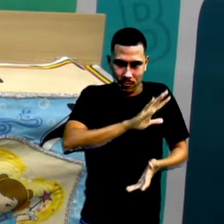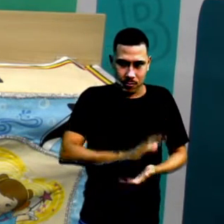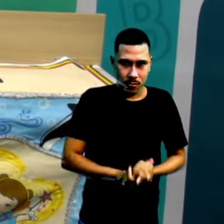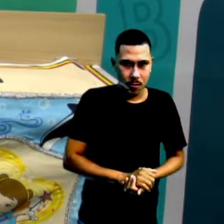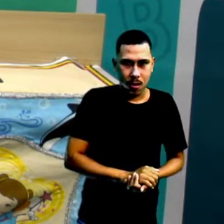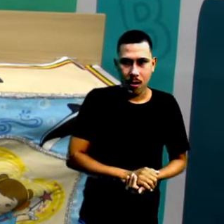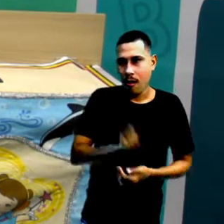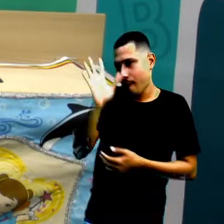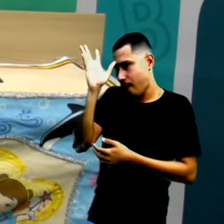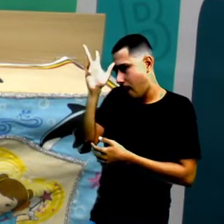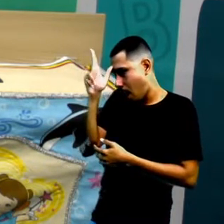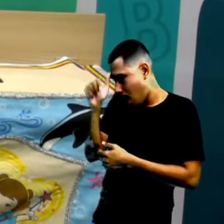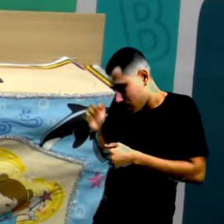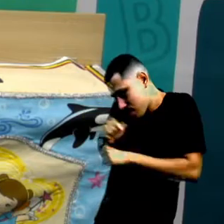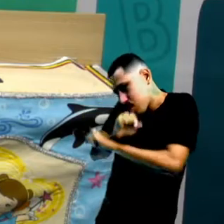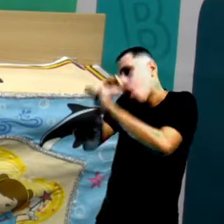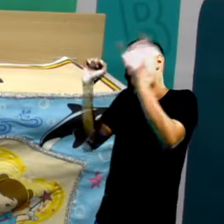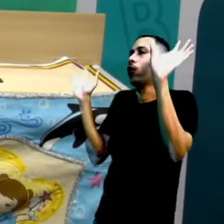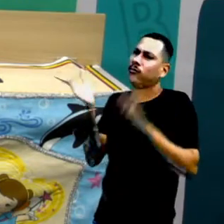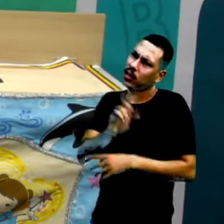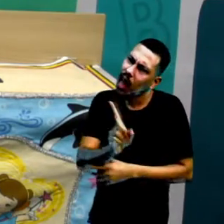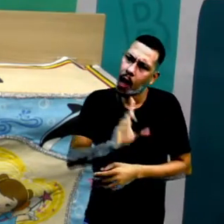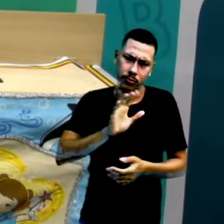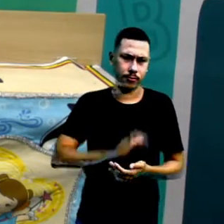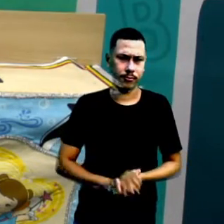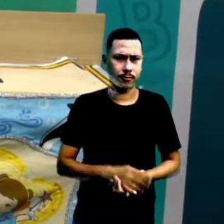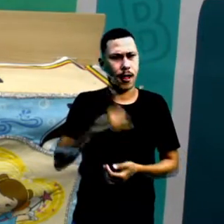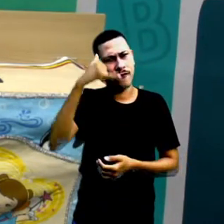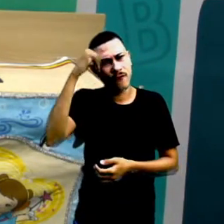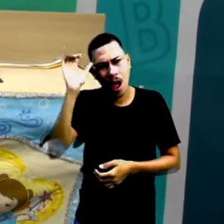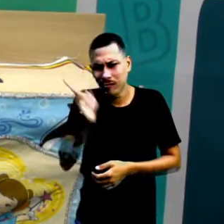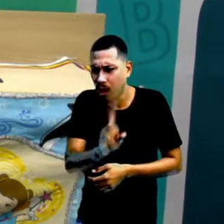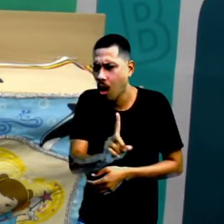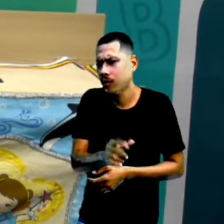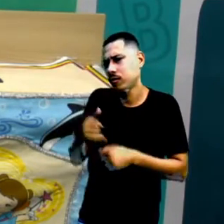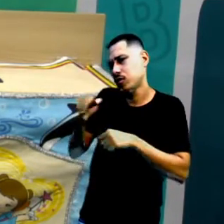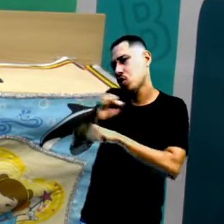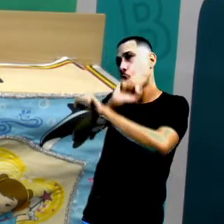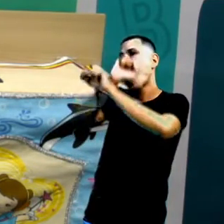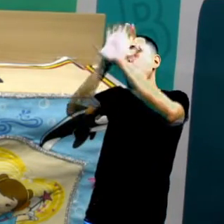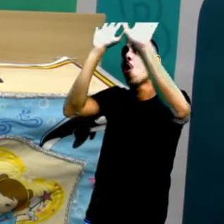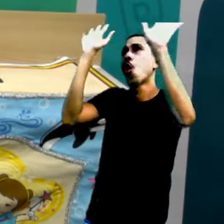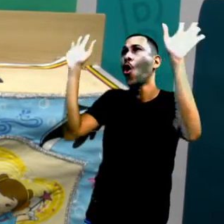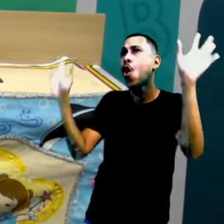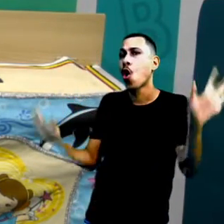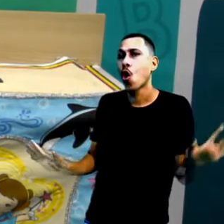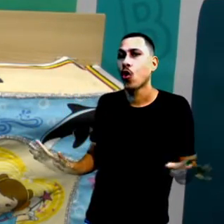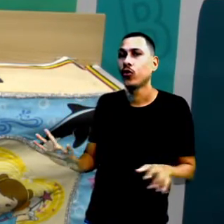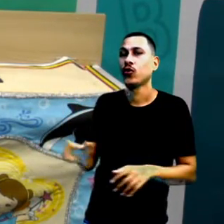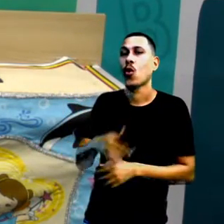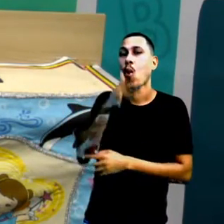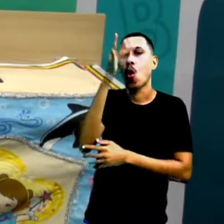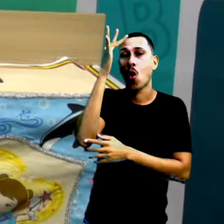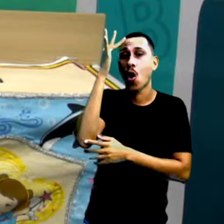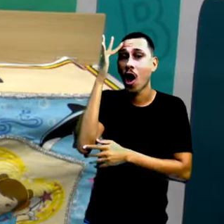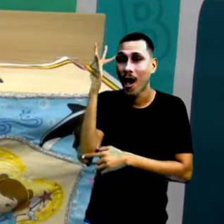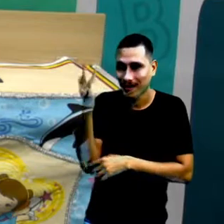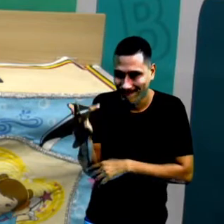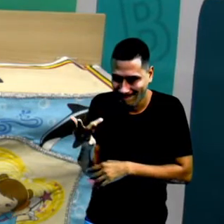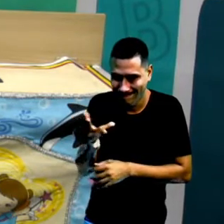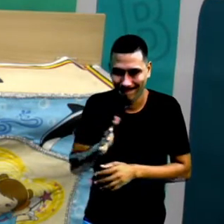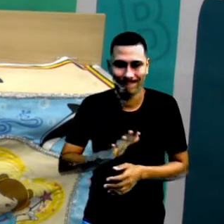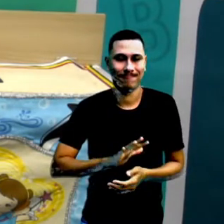na leiturinha ela acordou né No dia você 20 aí no dia